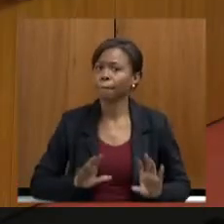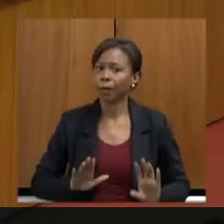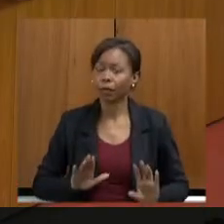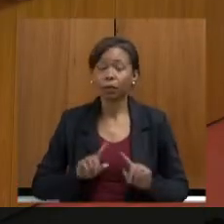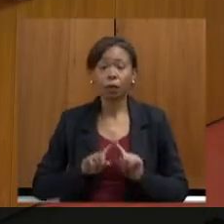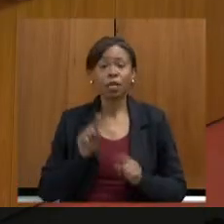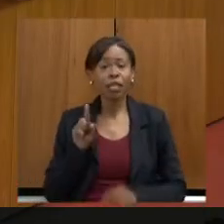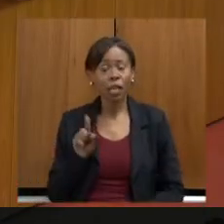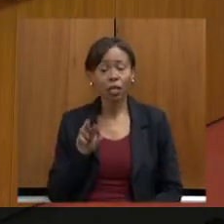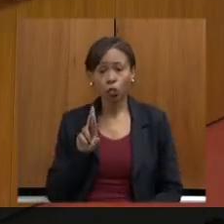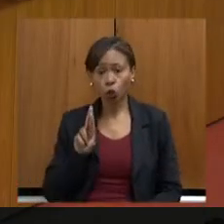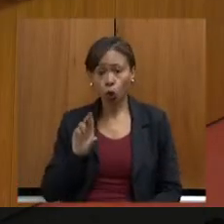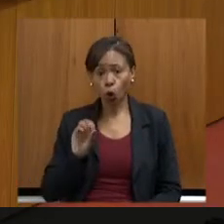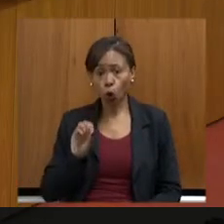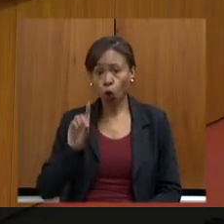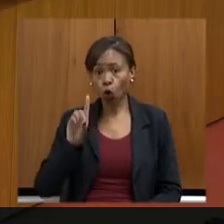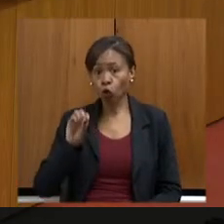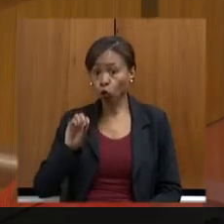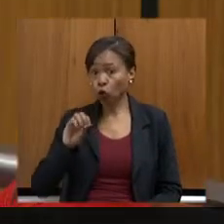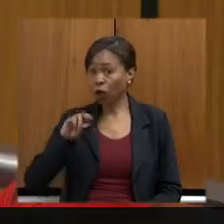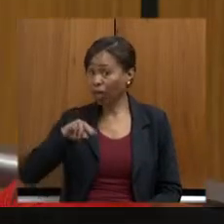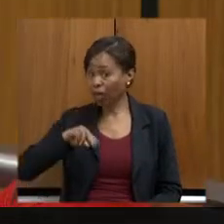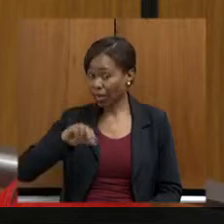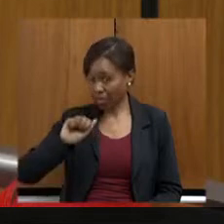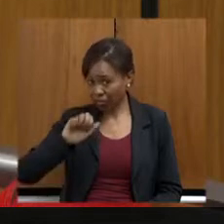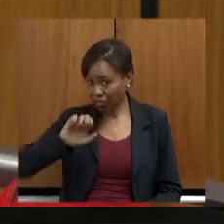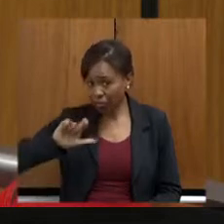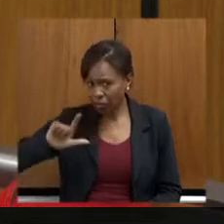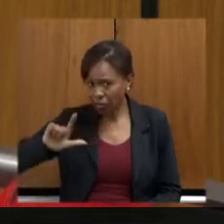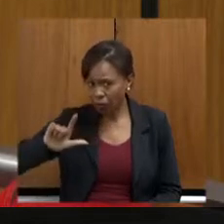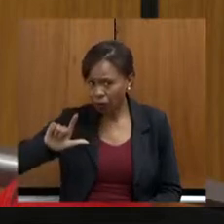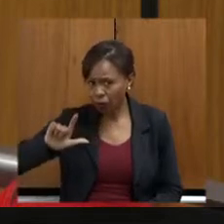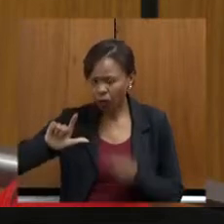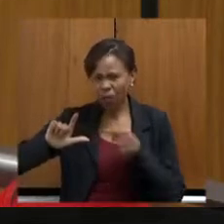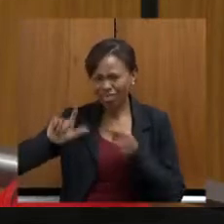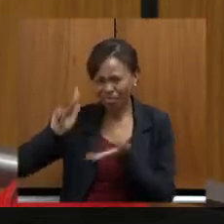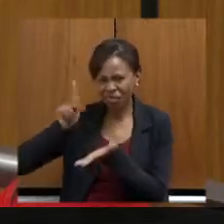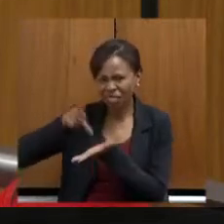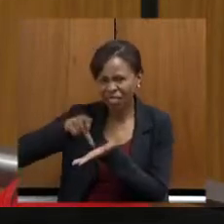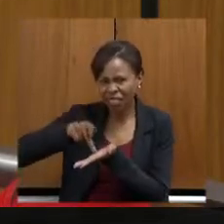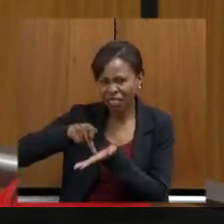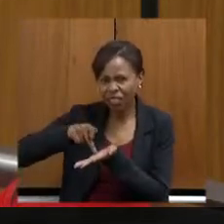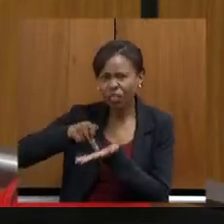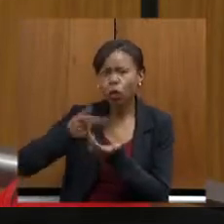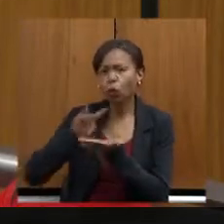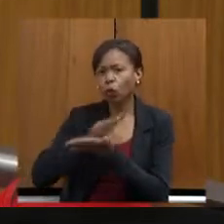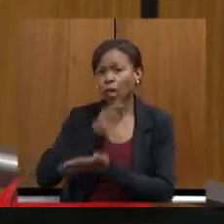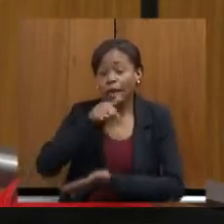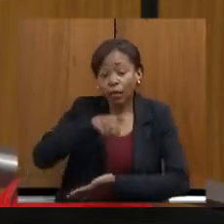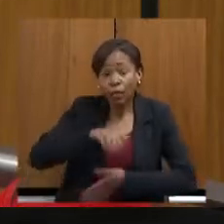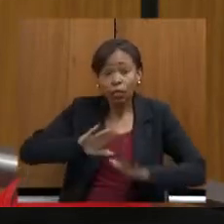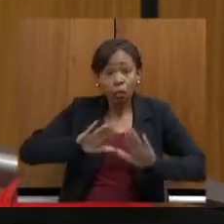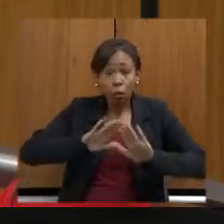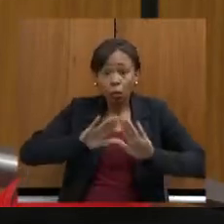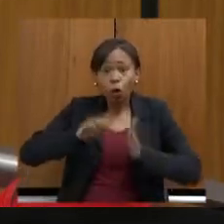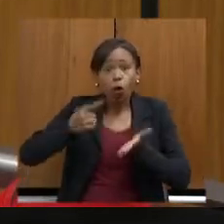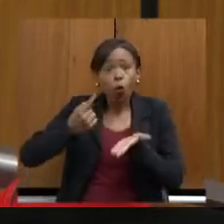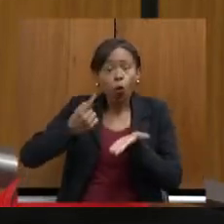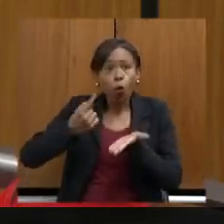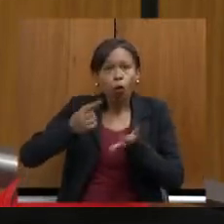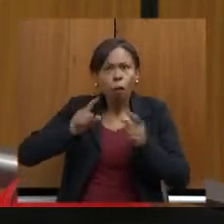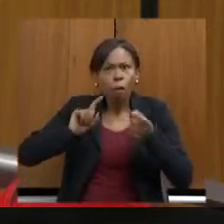do Rodoanel eu quero registrar que a realidade tratada pela própria Assembleia Legislativa desde